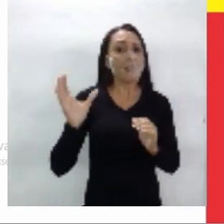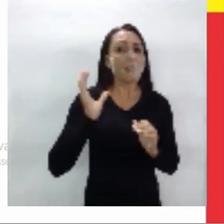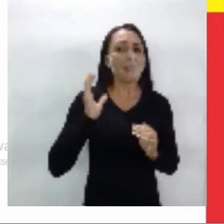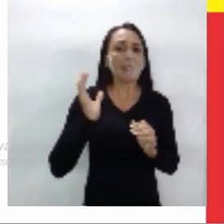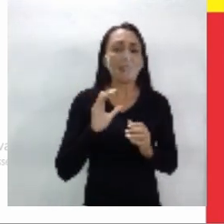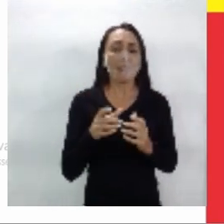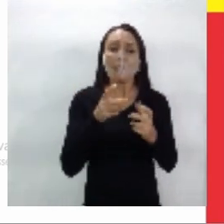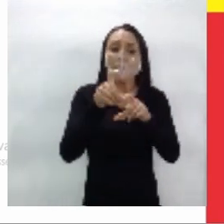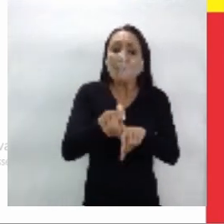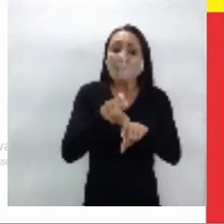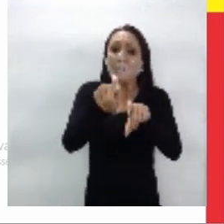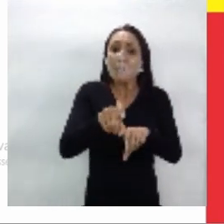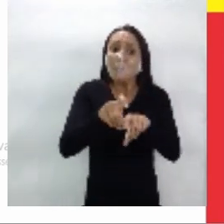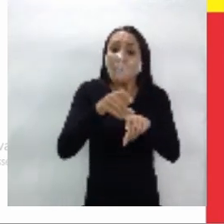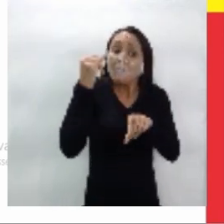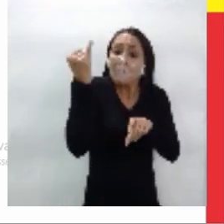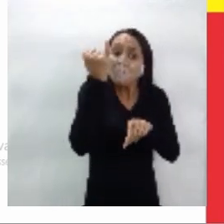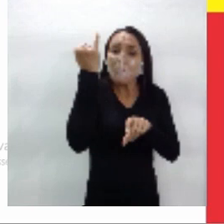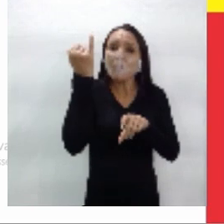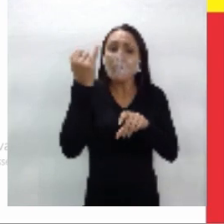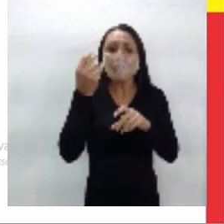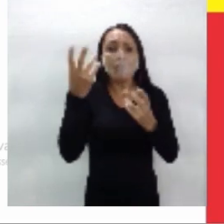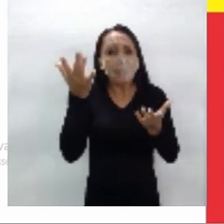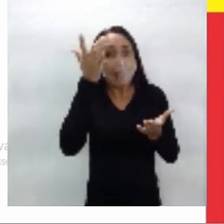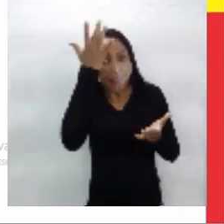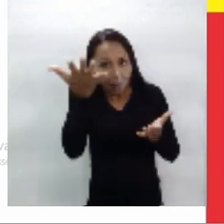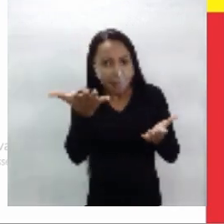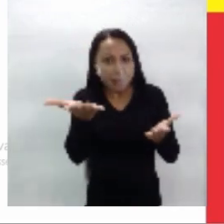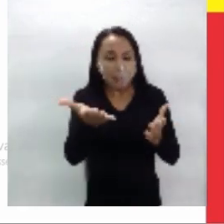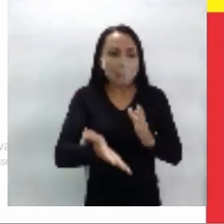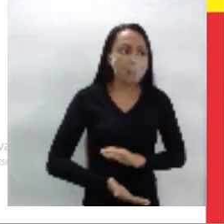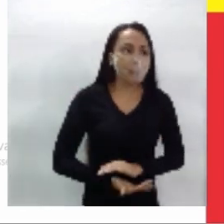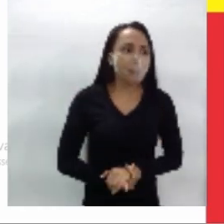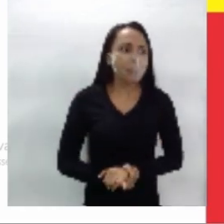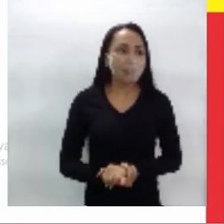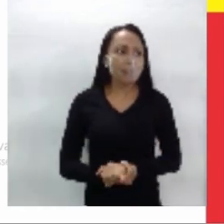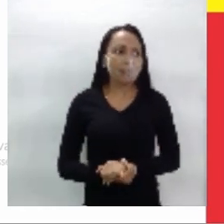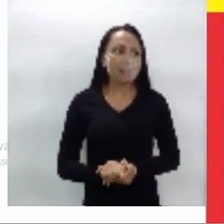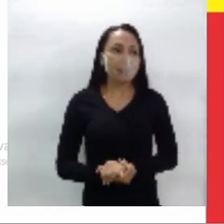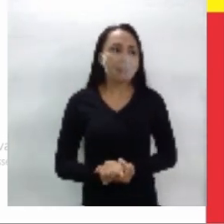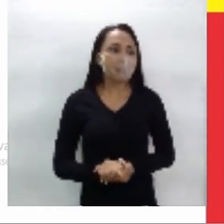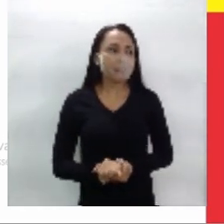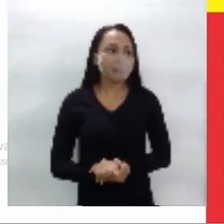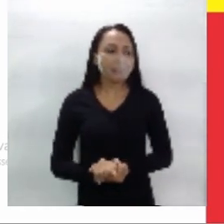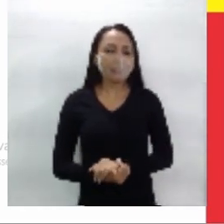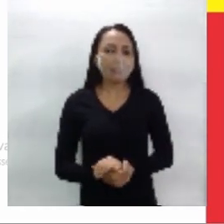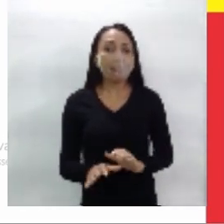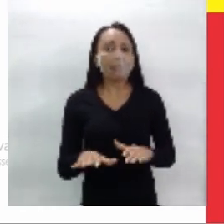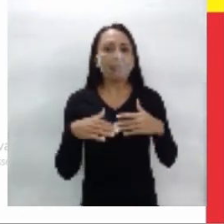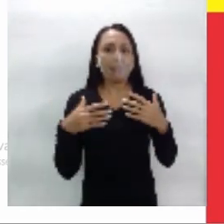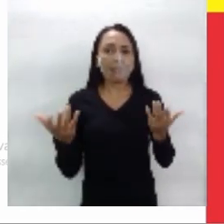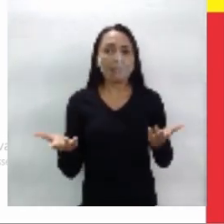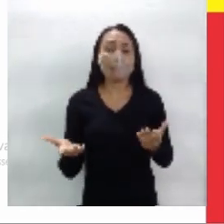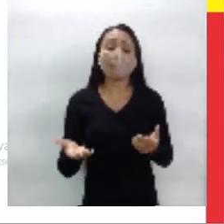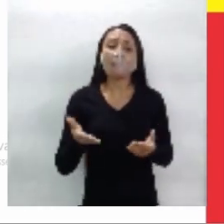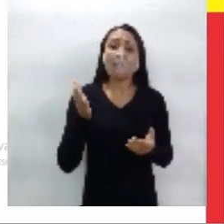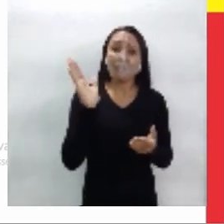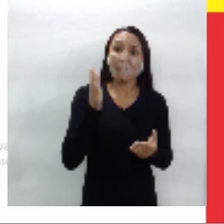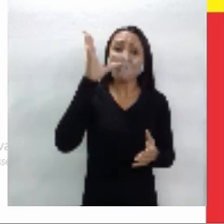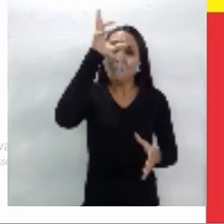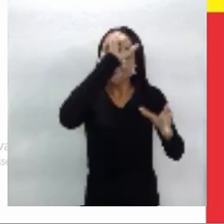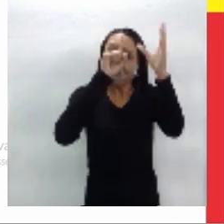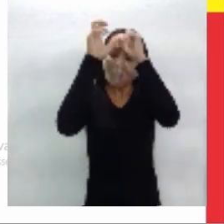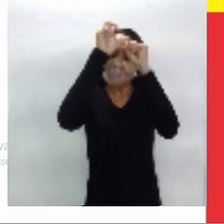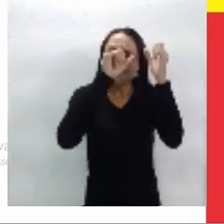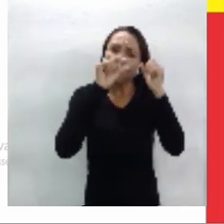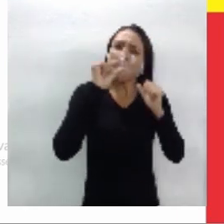Para quê? Cultivo de agricultura. Viu aí como era fácil? Muito fácil, não é? Então, daí você